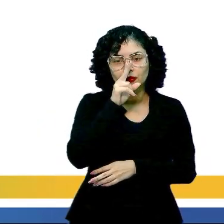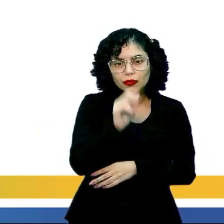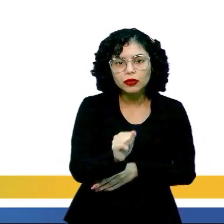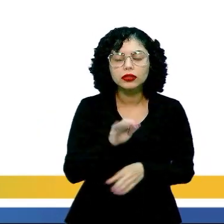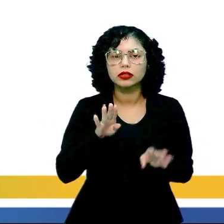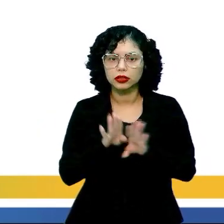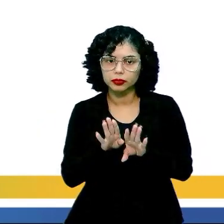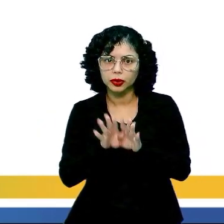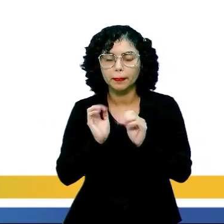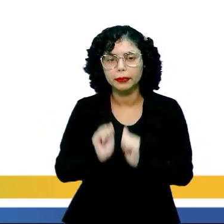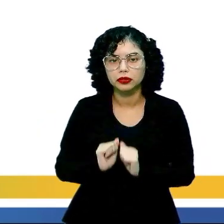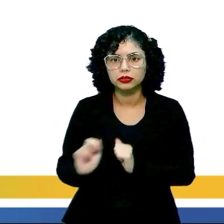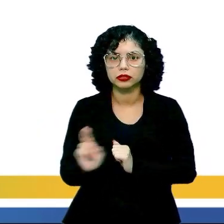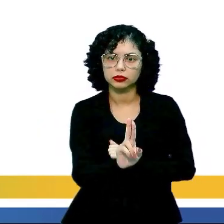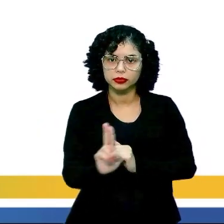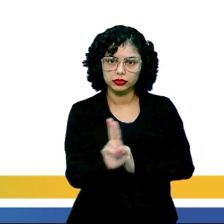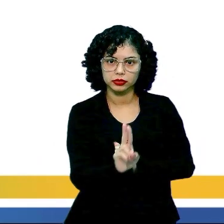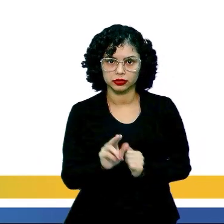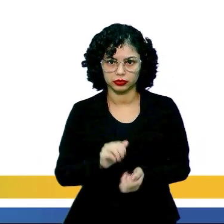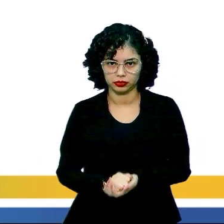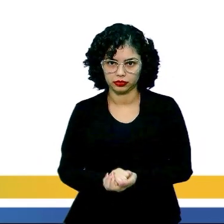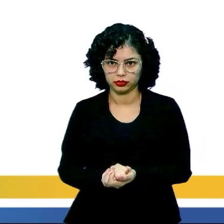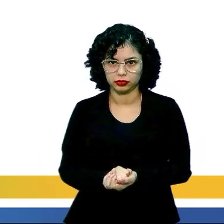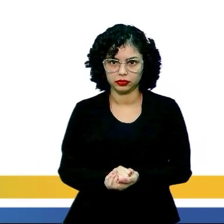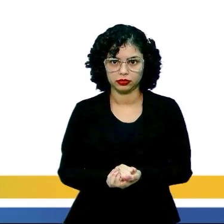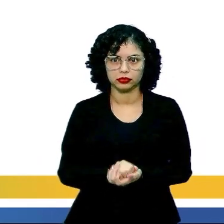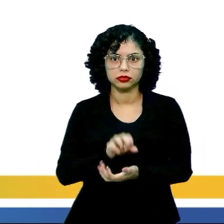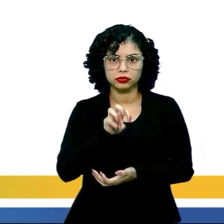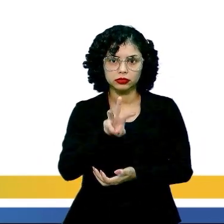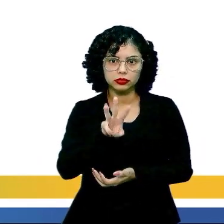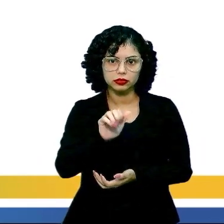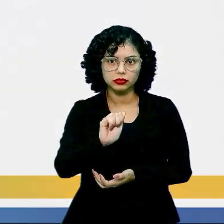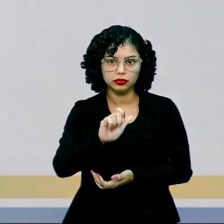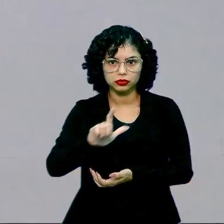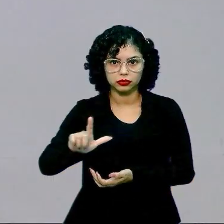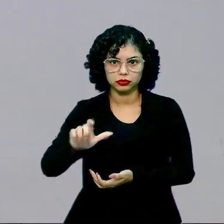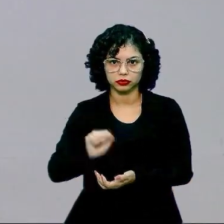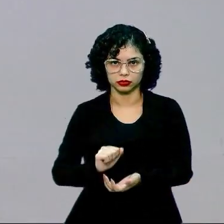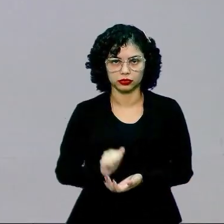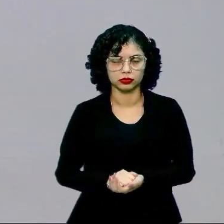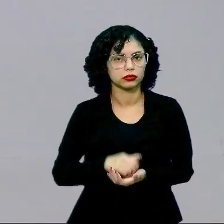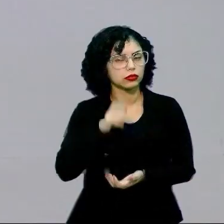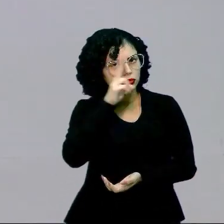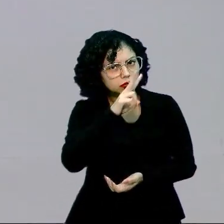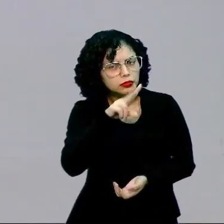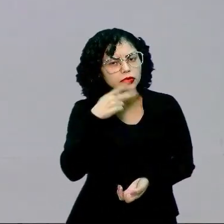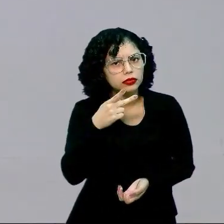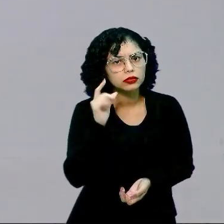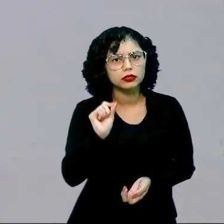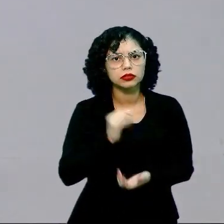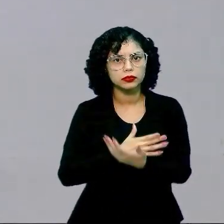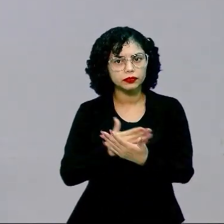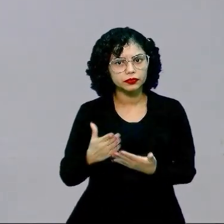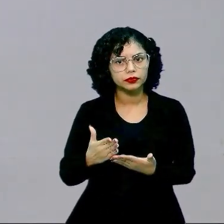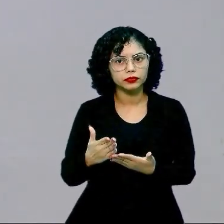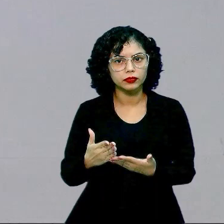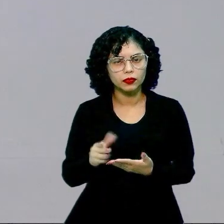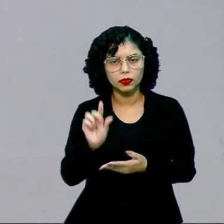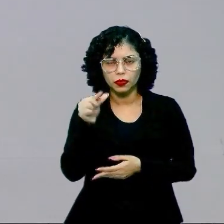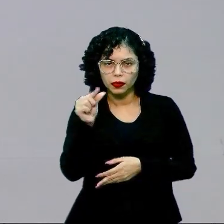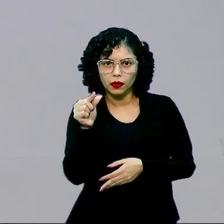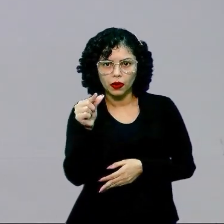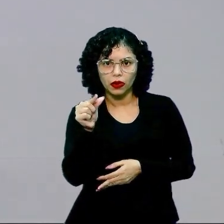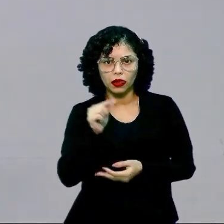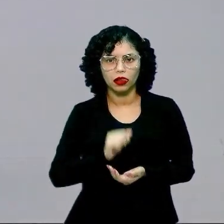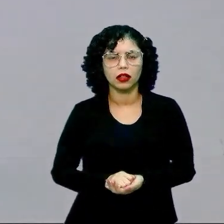aí elas também podem ser chamadas de força de Van der Waals. Então, lembra que eu comecei a aula falando um pouquinho